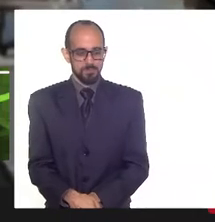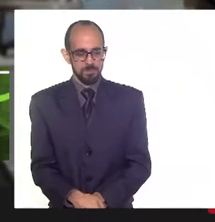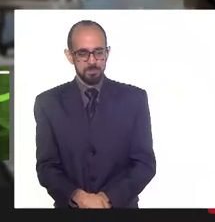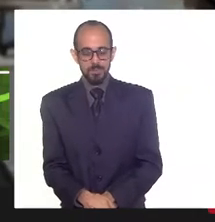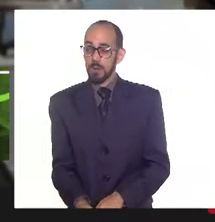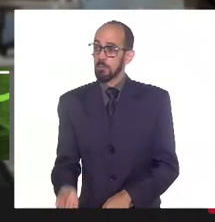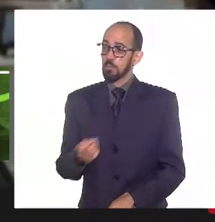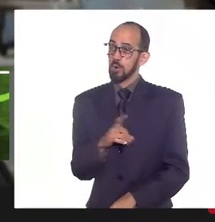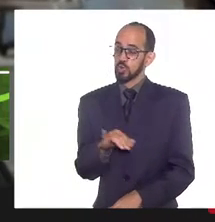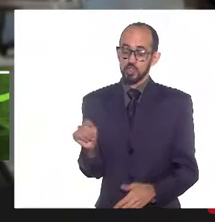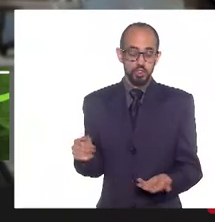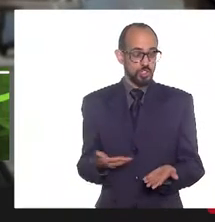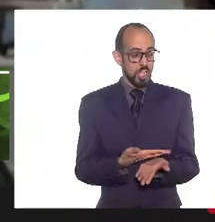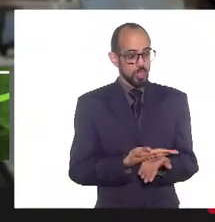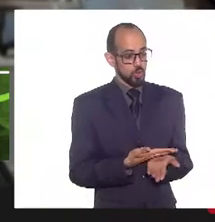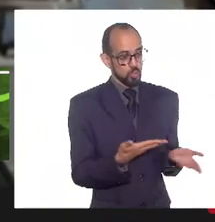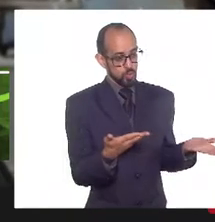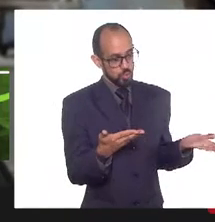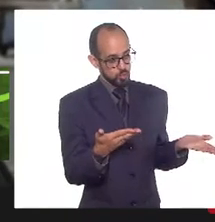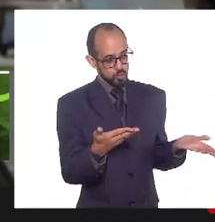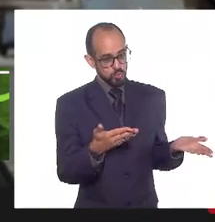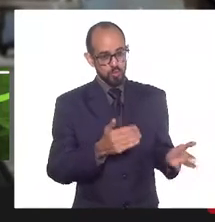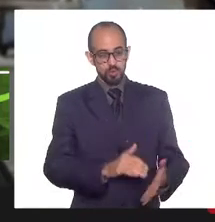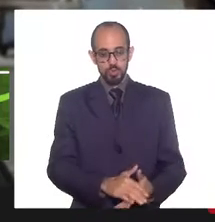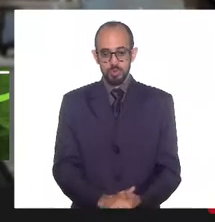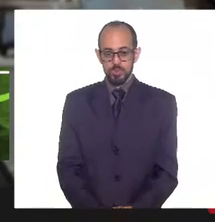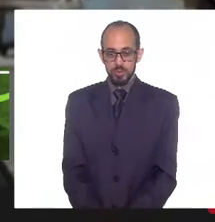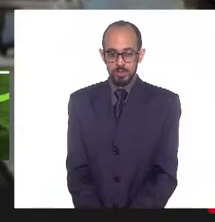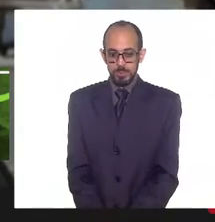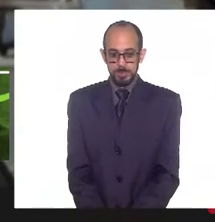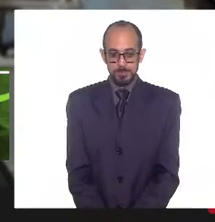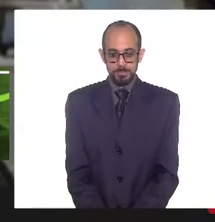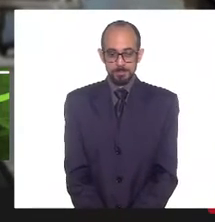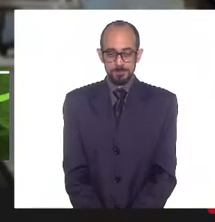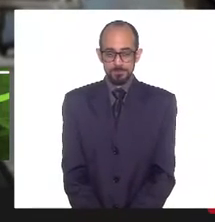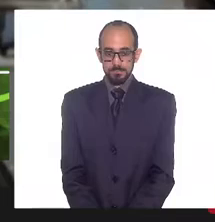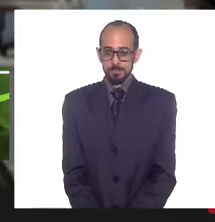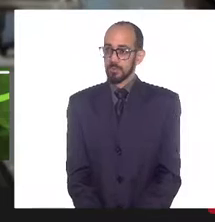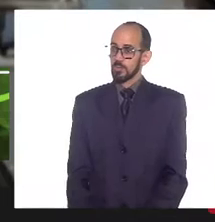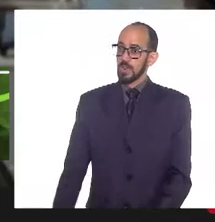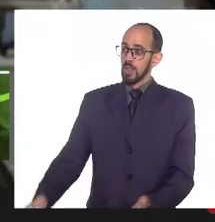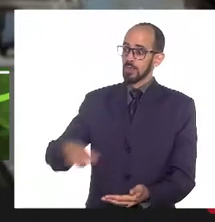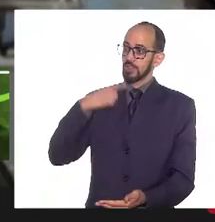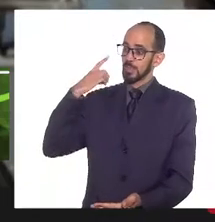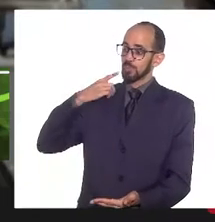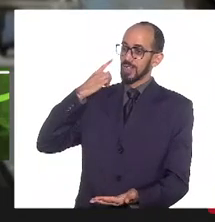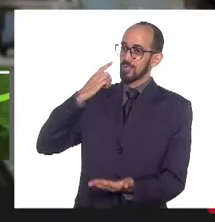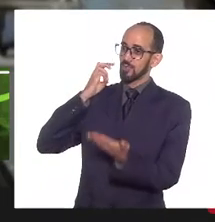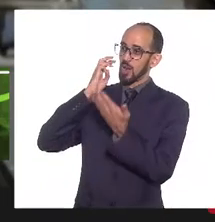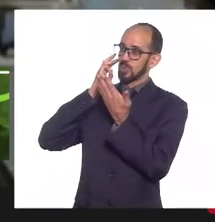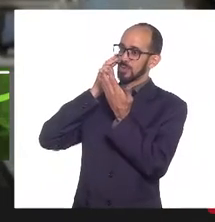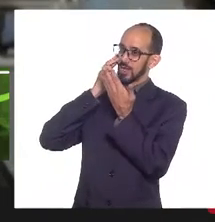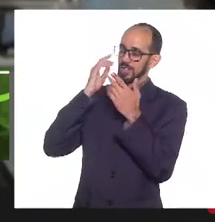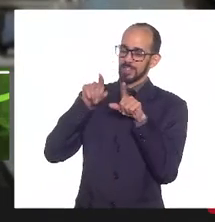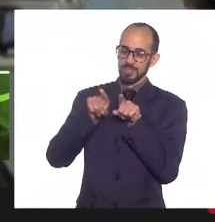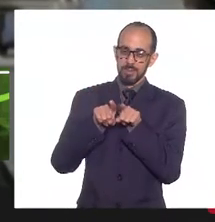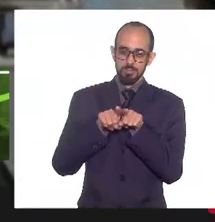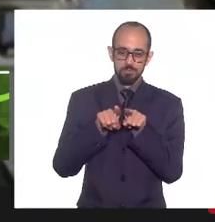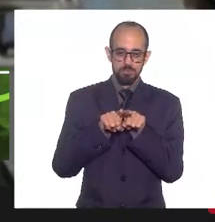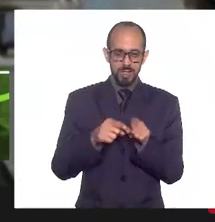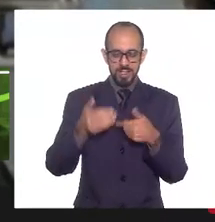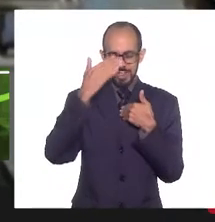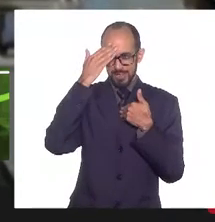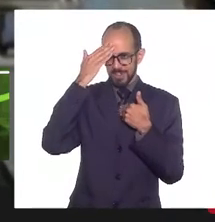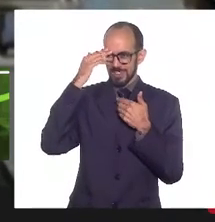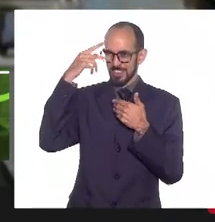bom dia a todas todos e todes deputado Valdeck quero agradecer sei que tem suas mãos sua